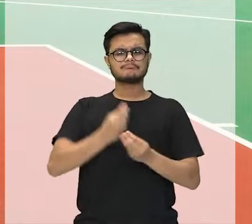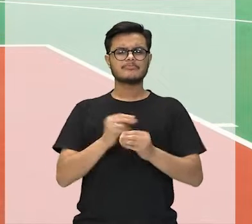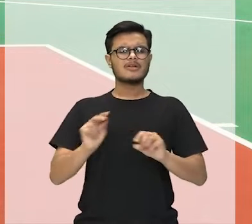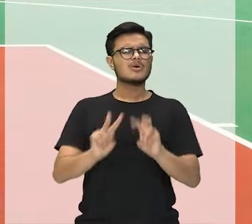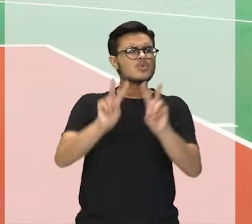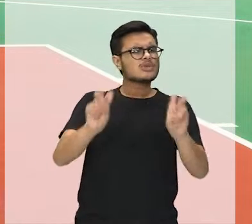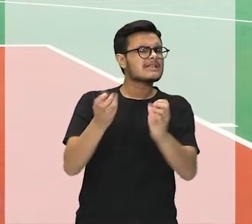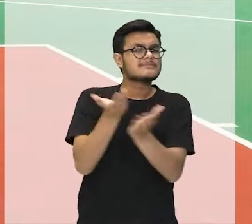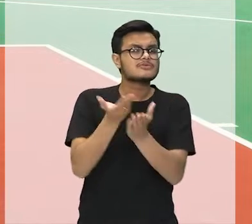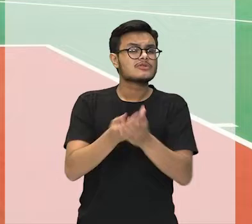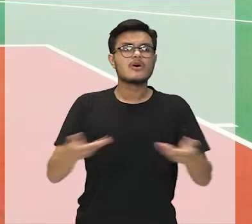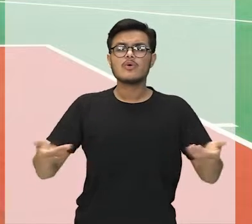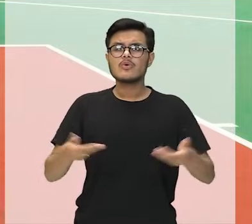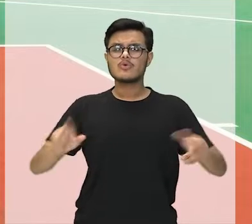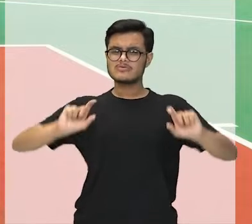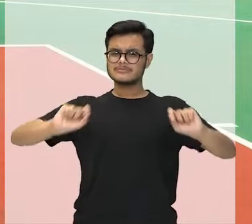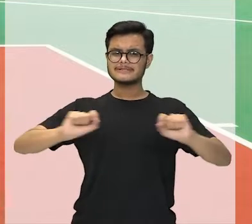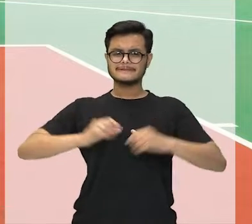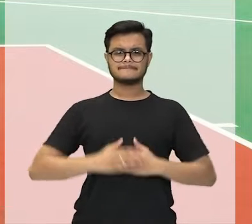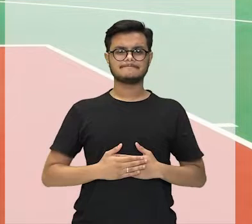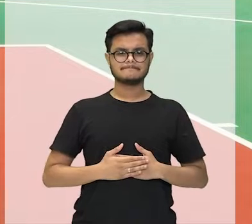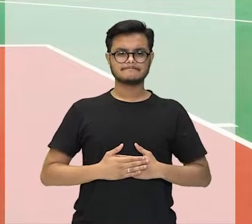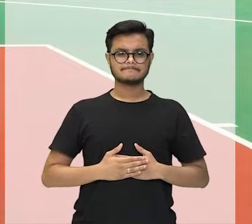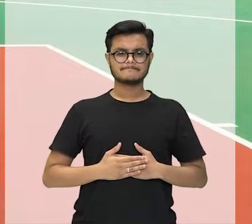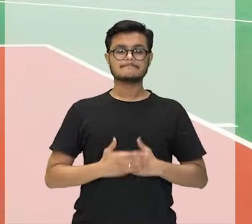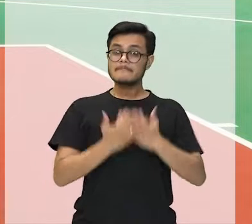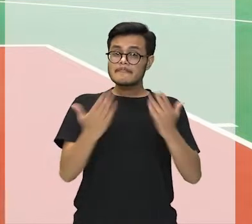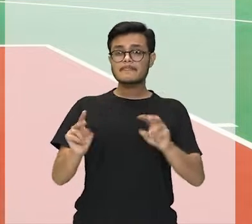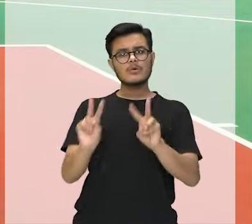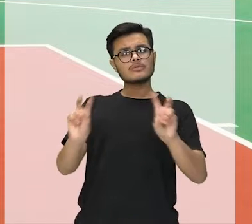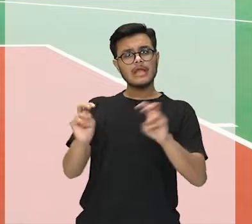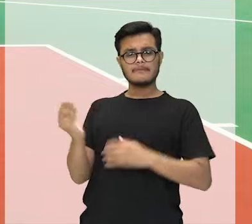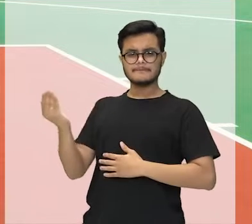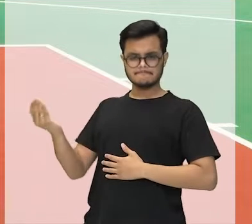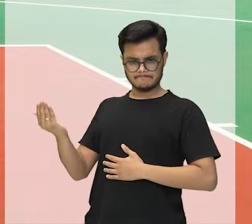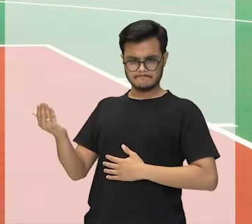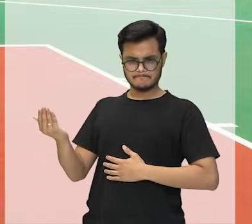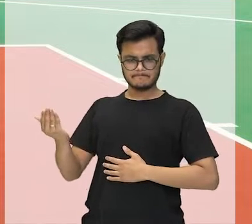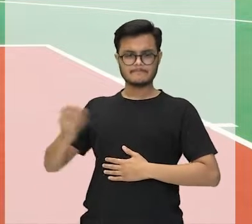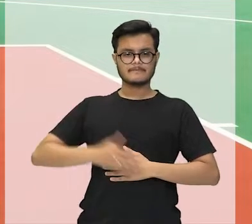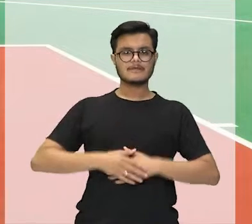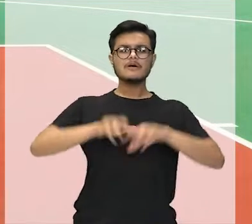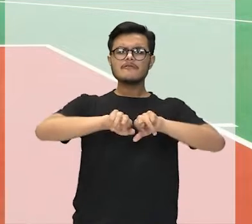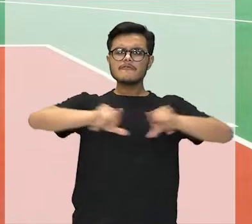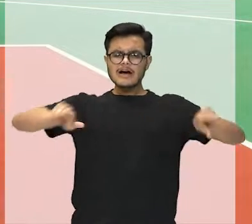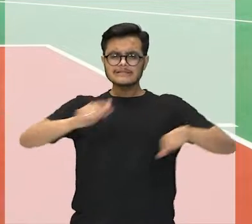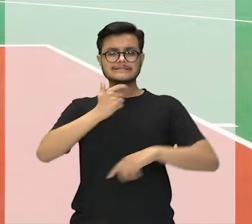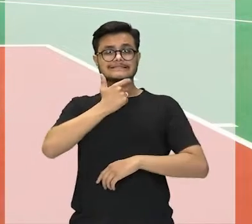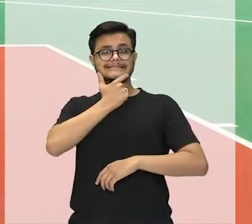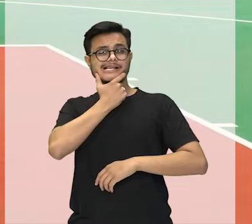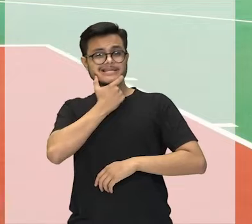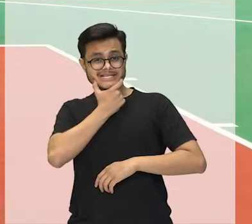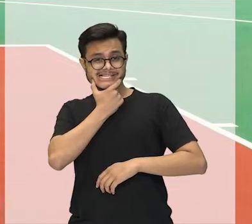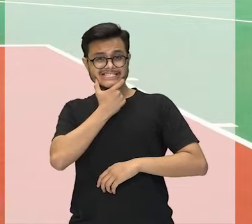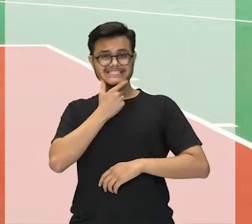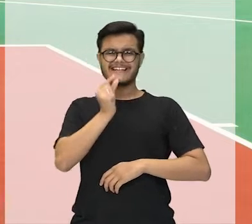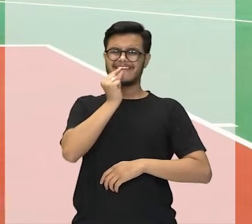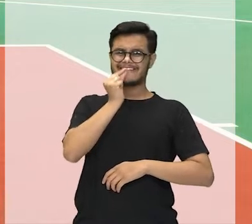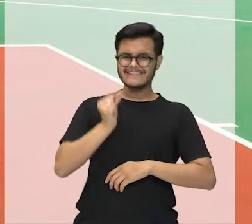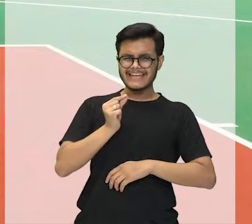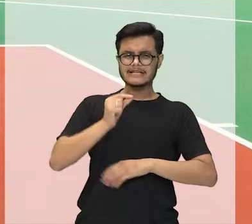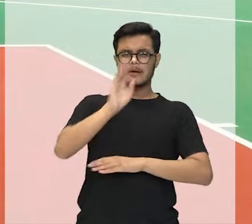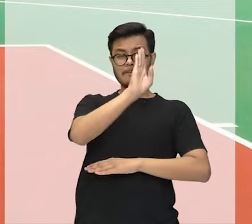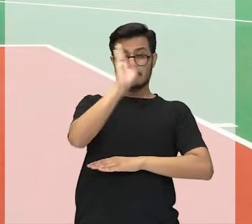tratar especificamente neste dia. Então, olha só, traumatismos de boca e dente,